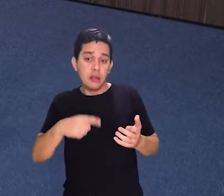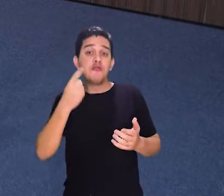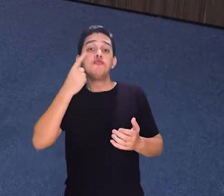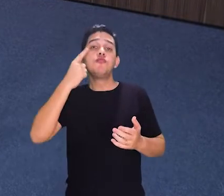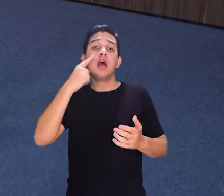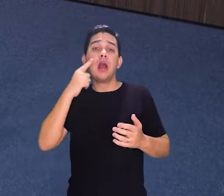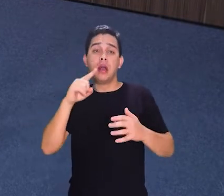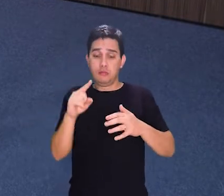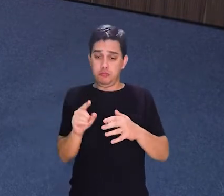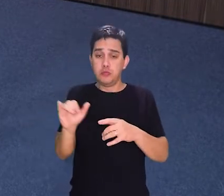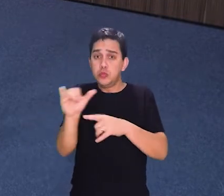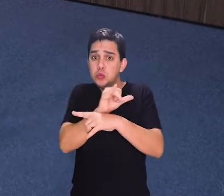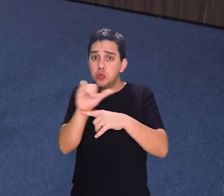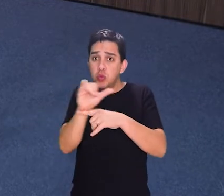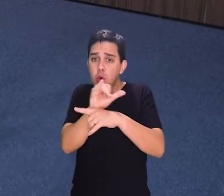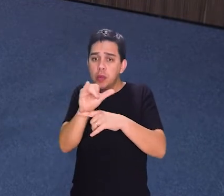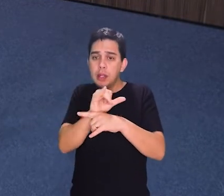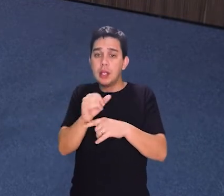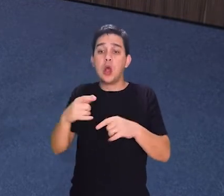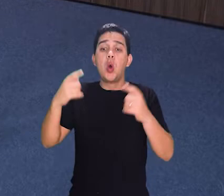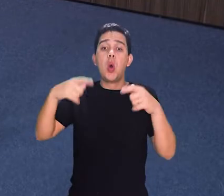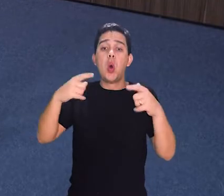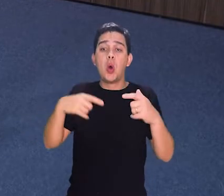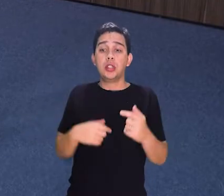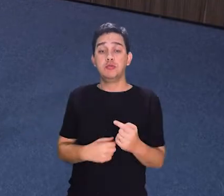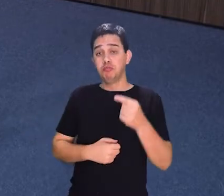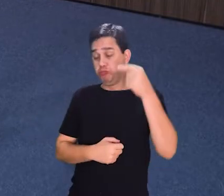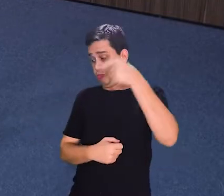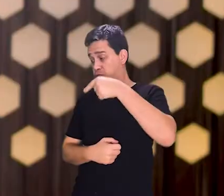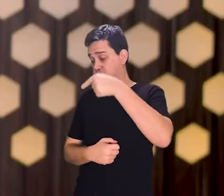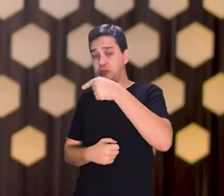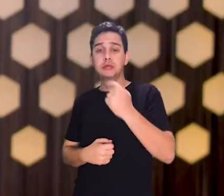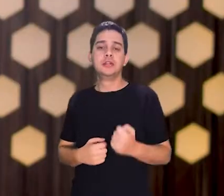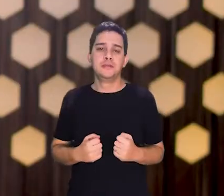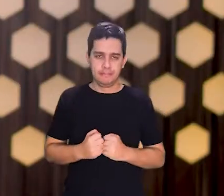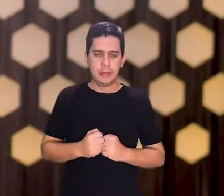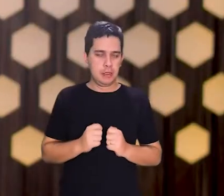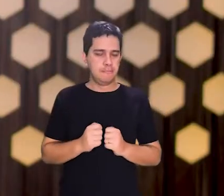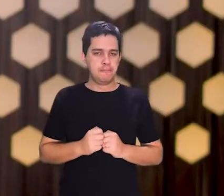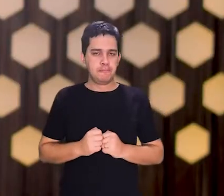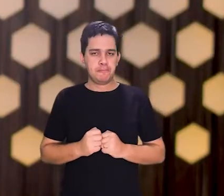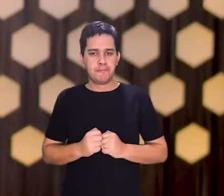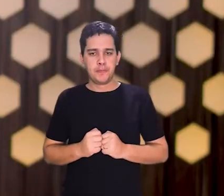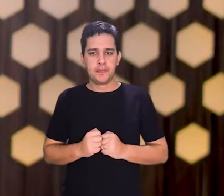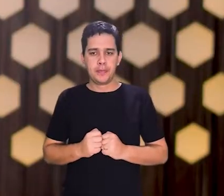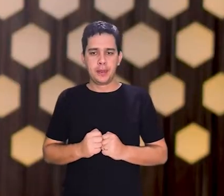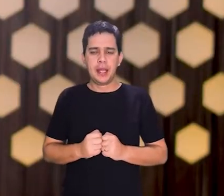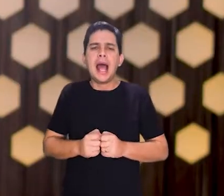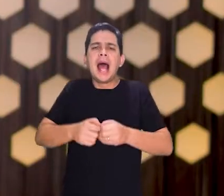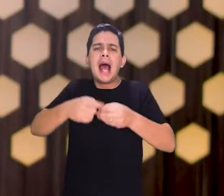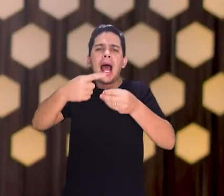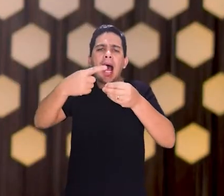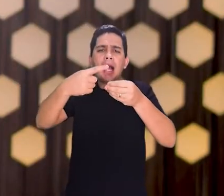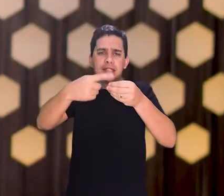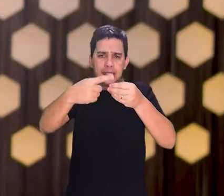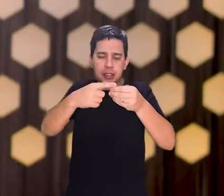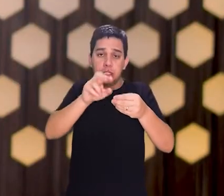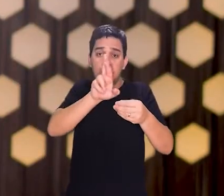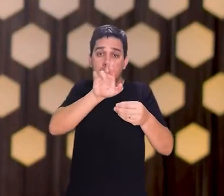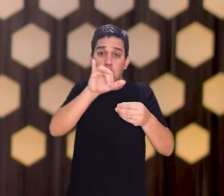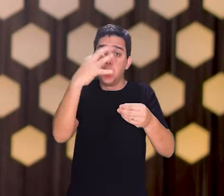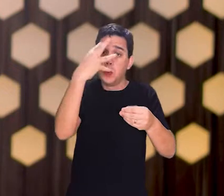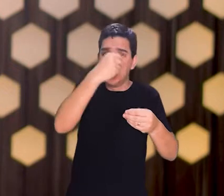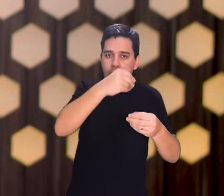do MPRJ no YouTube, que está aparecendo no inferior da tela. E a Prefeitura de Rio Bonito acatou a recomendação